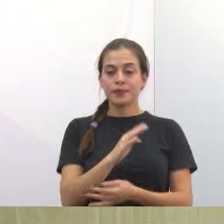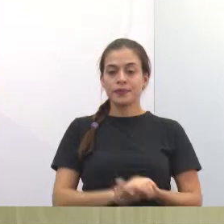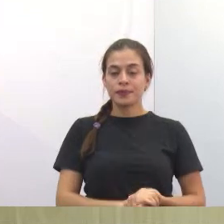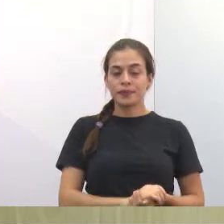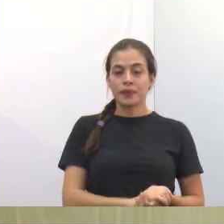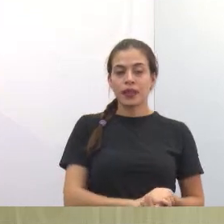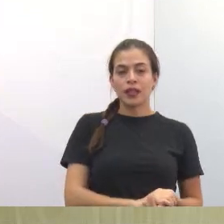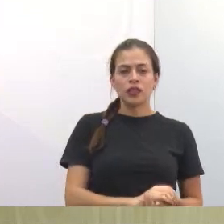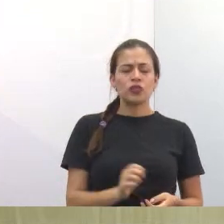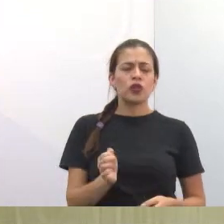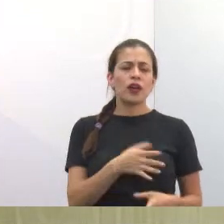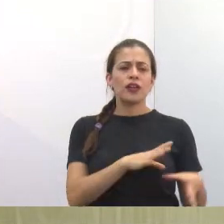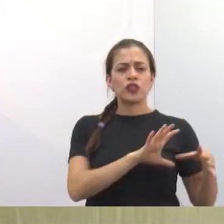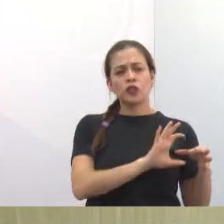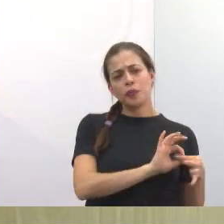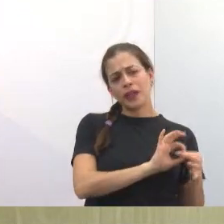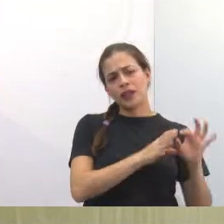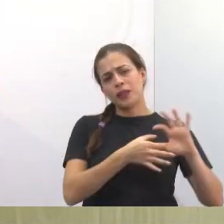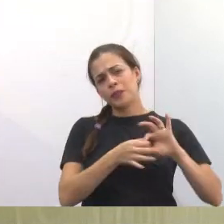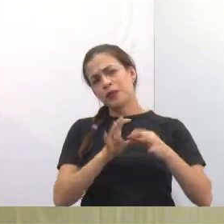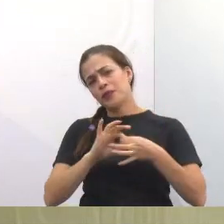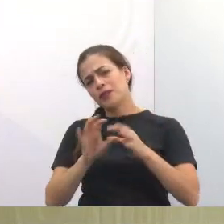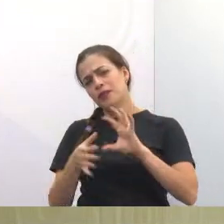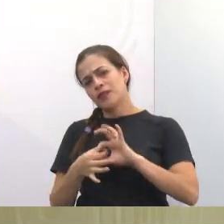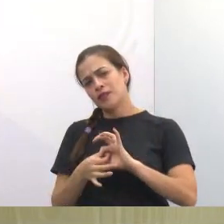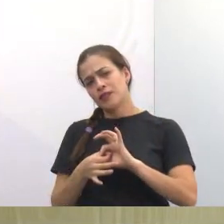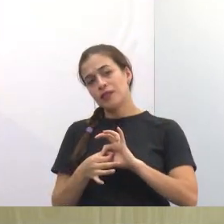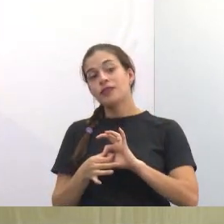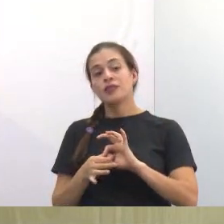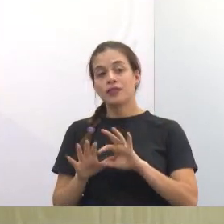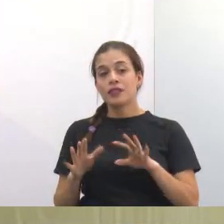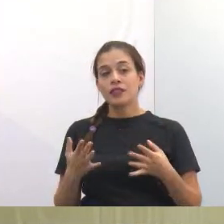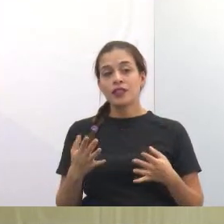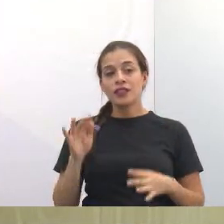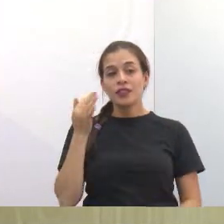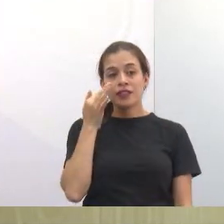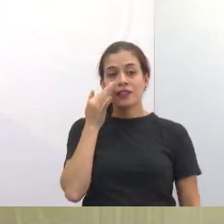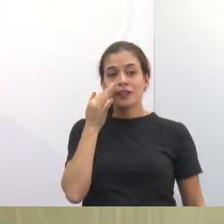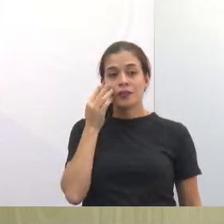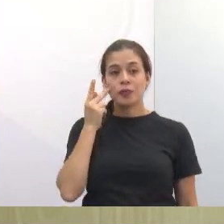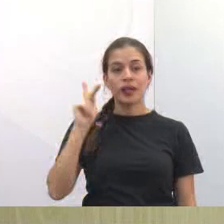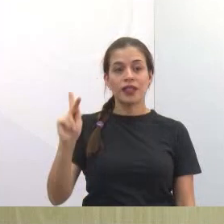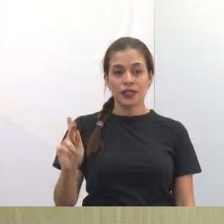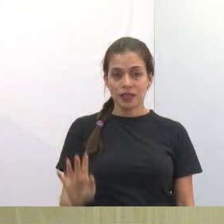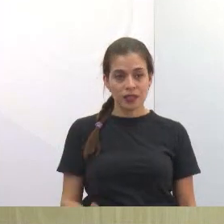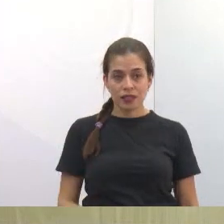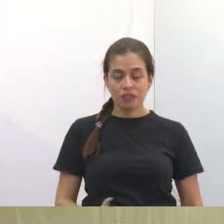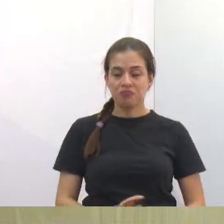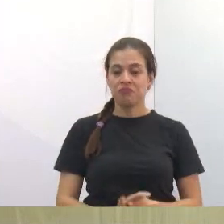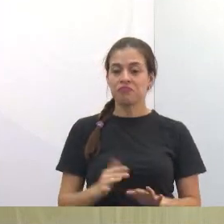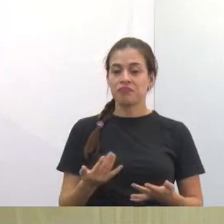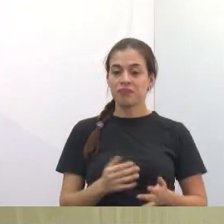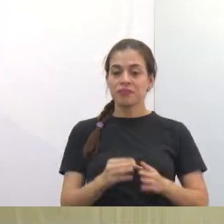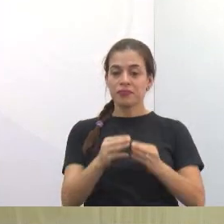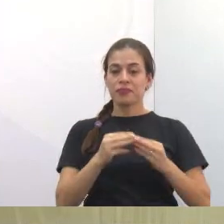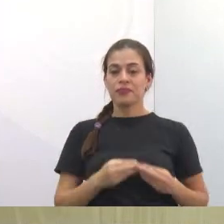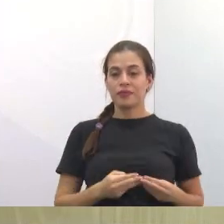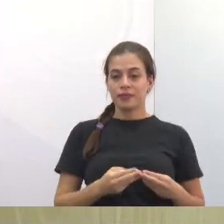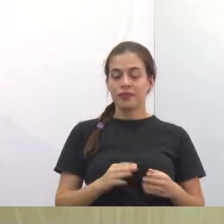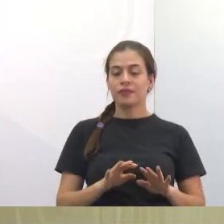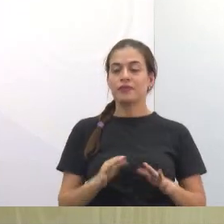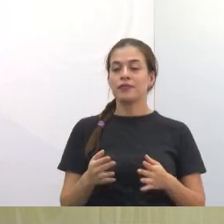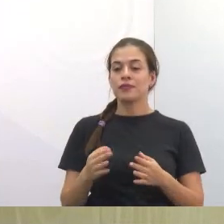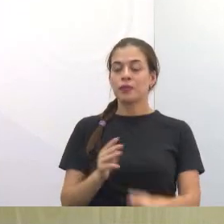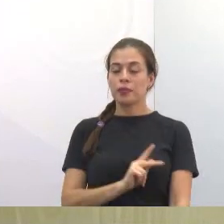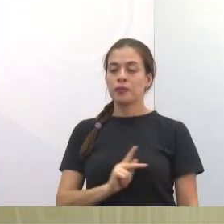Jogos Paralímpicos de Paris 2024. Autoria, Edgar Sasaki. Moção 539. Moção congratulatória ao